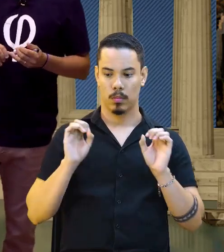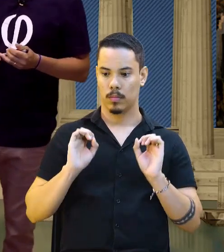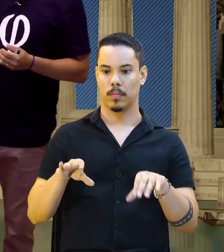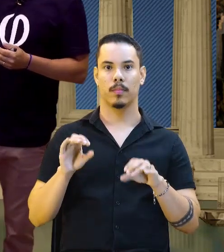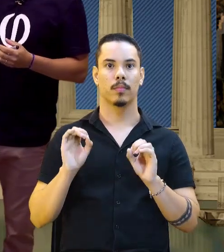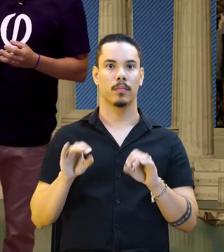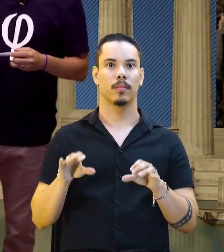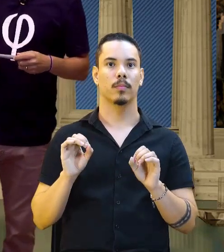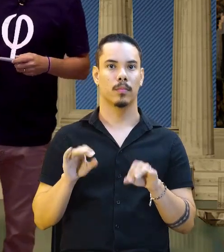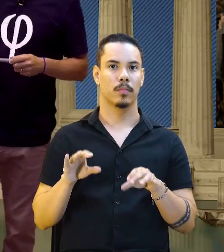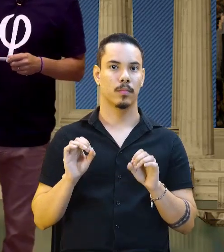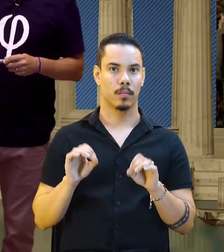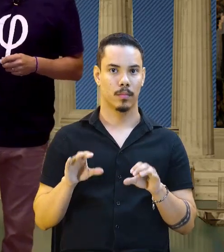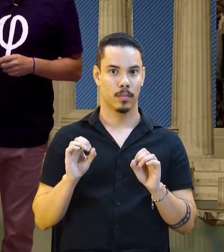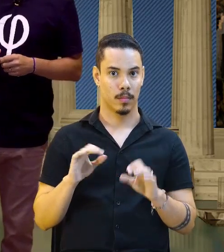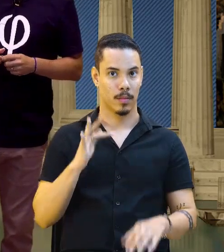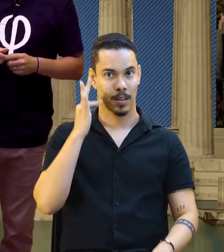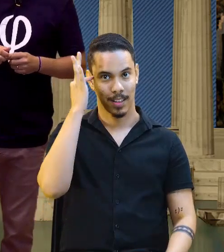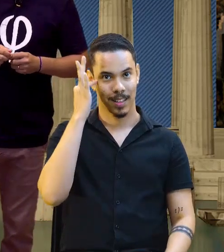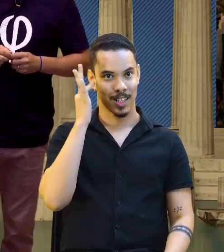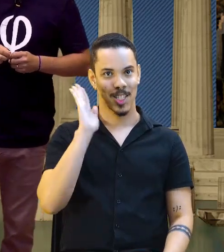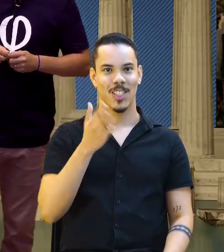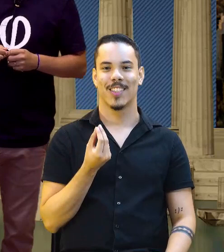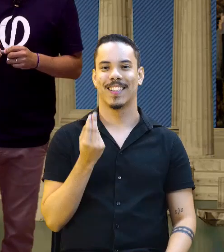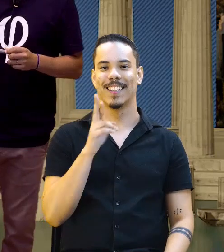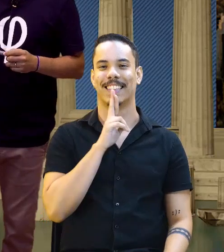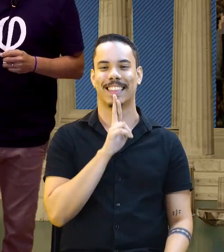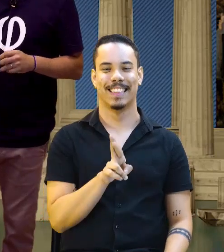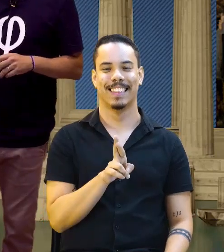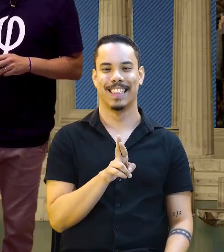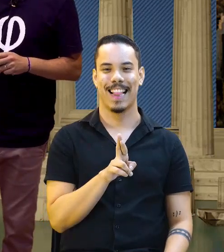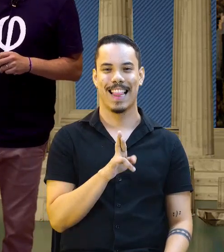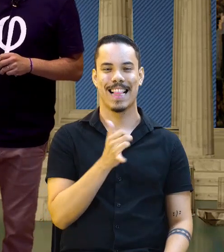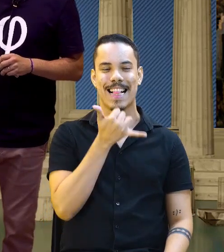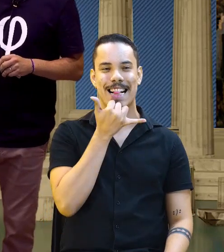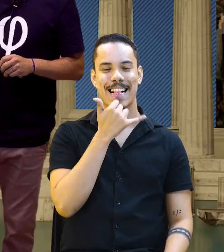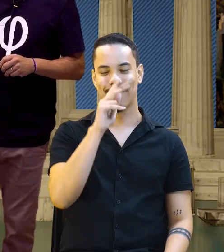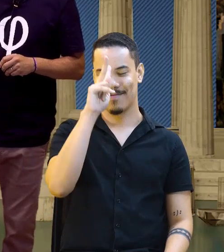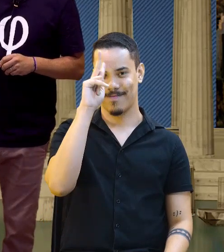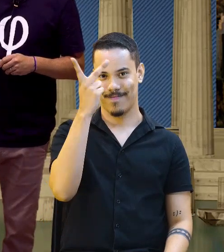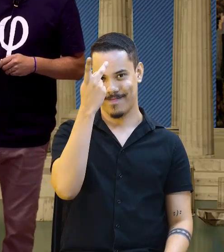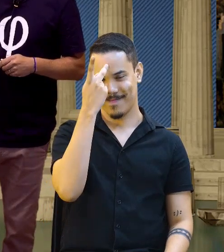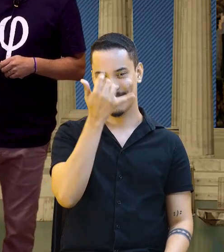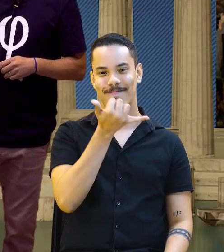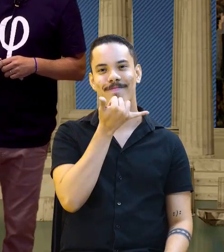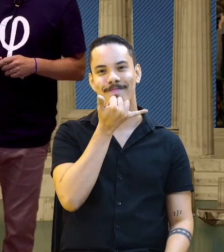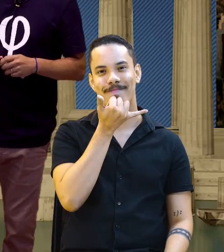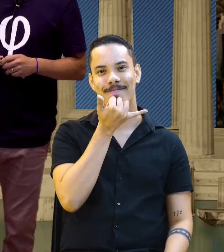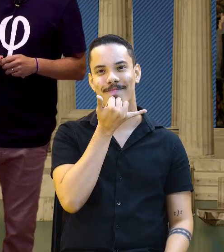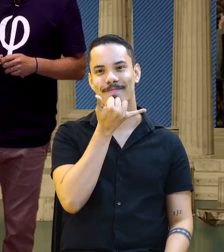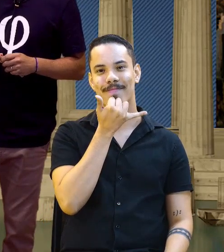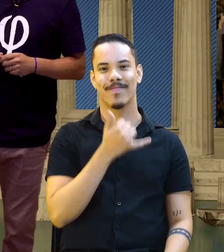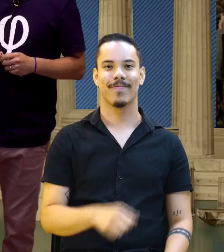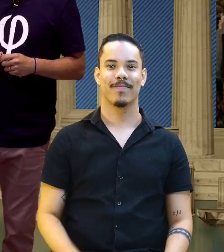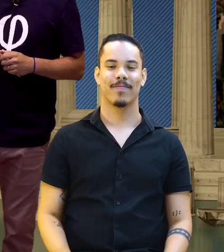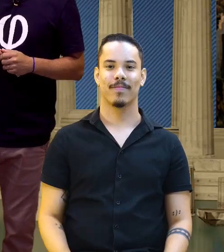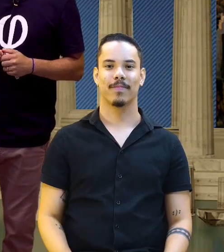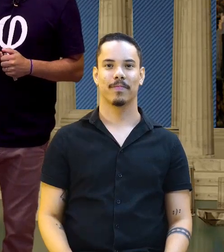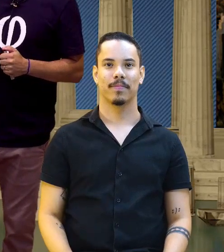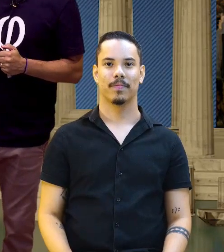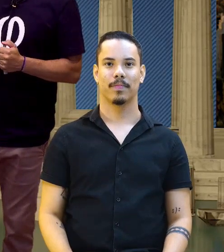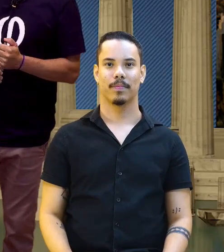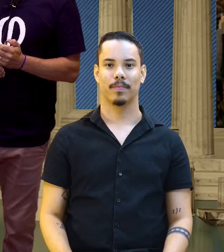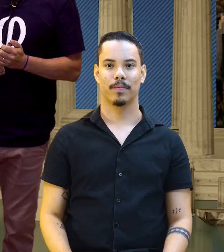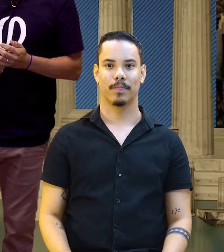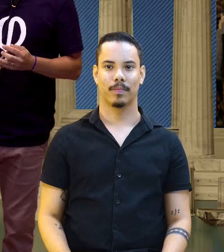filosofia... Já dei a resposta, Luciano. Já até dei a resposta para vocês, está muito legal. Vamos lá, interagir. Olha